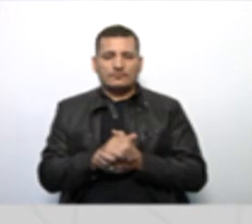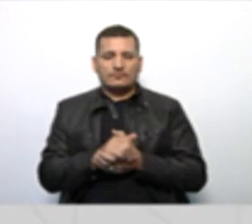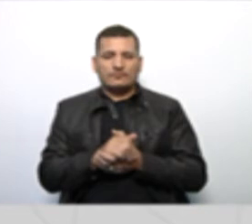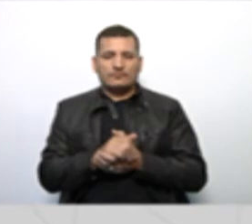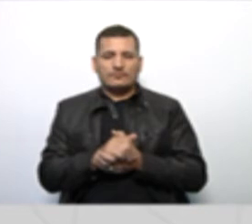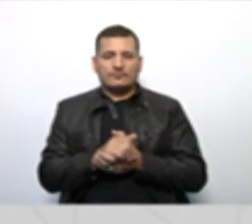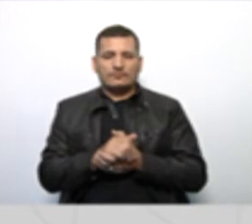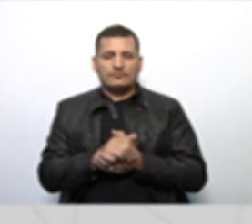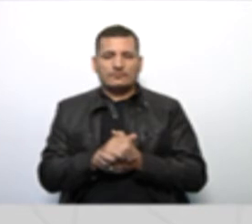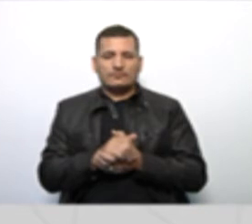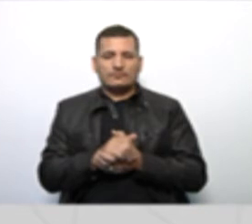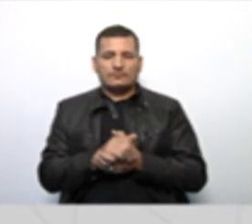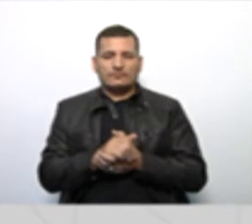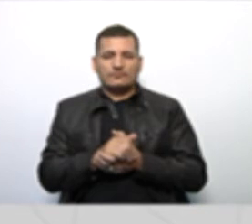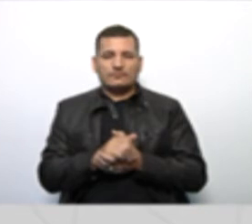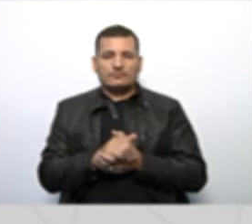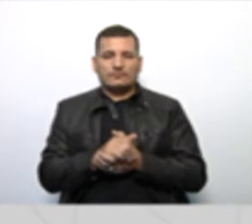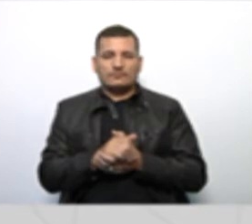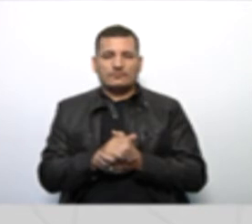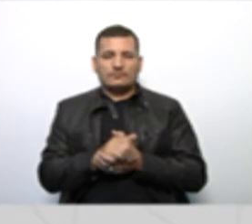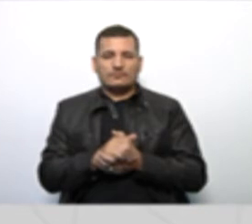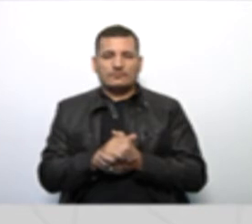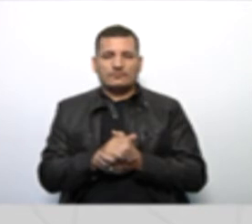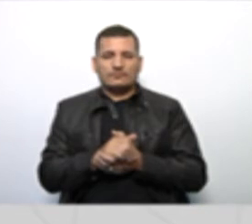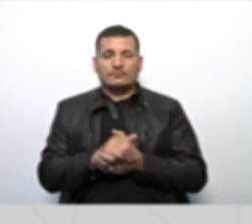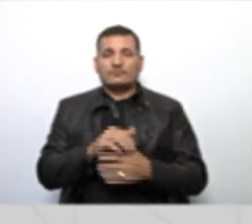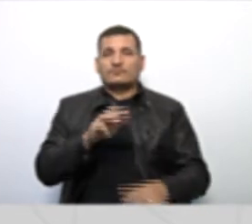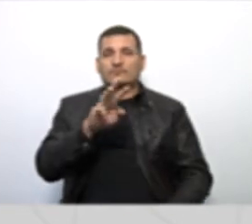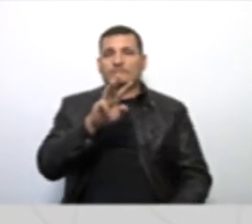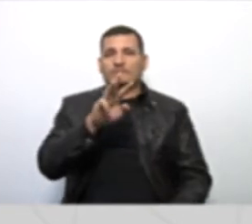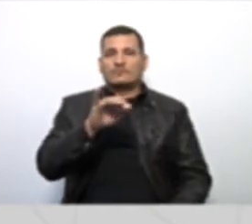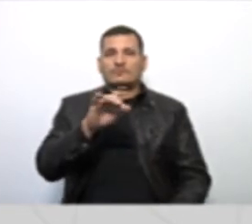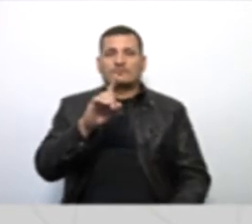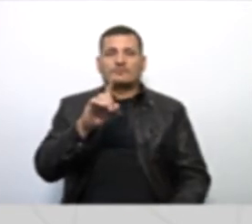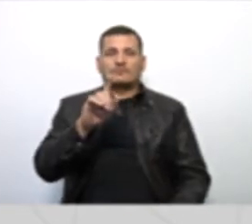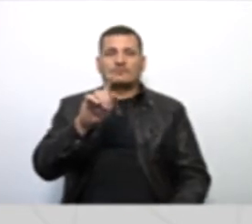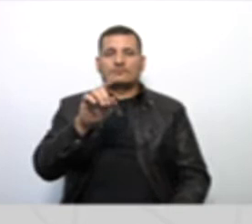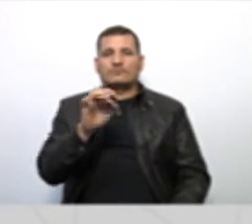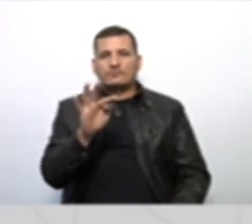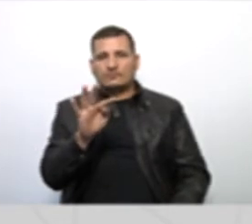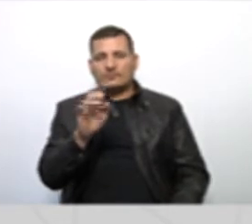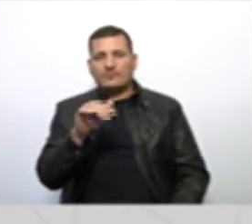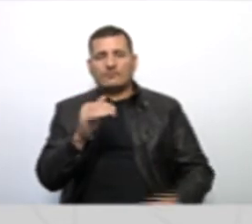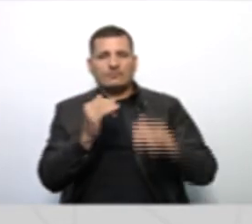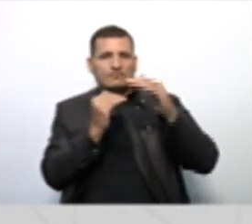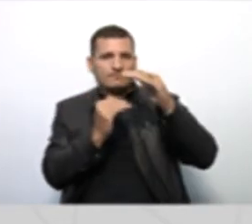Ok? Então, só foque aqui. O reads é um bloco, hein?